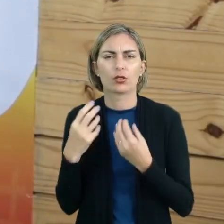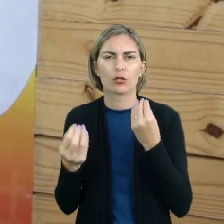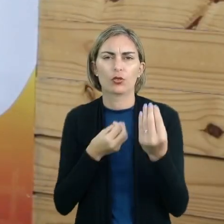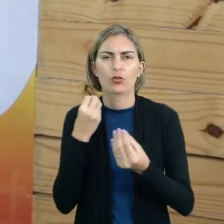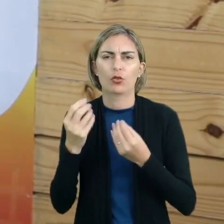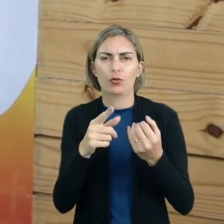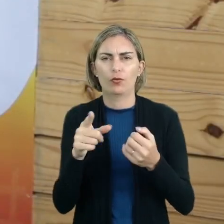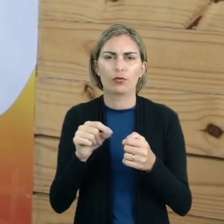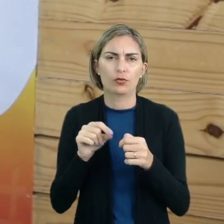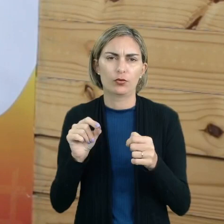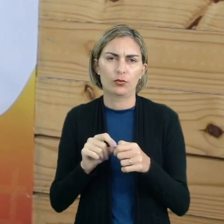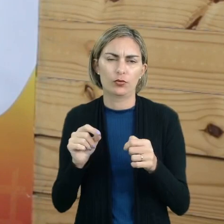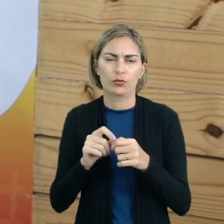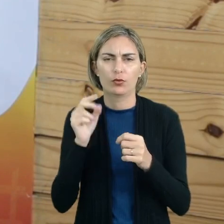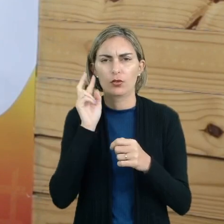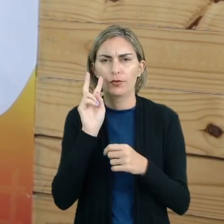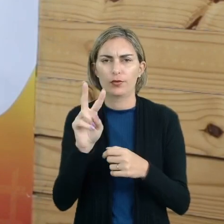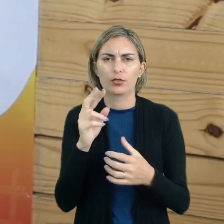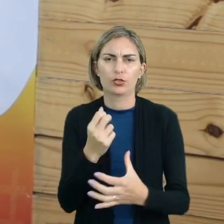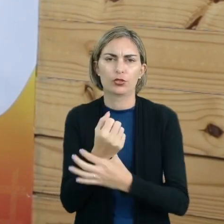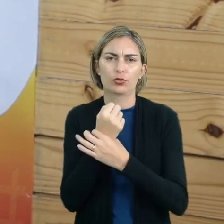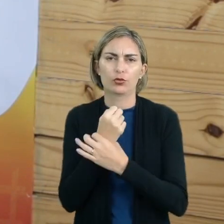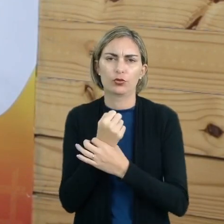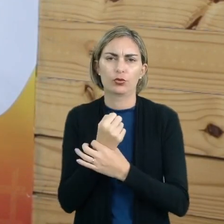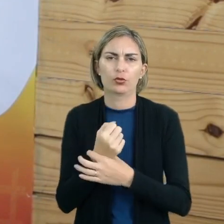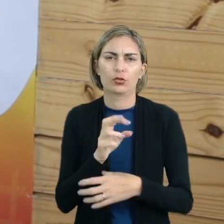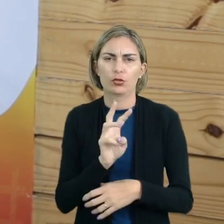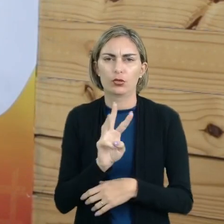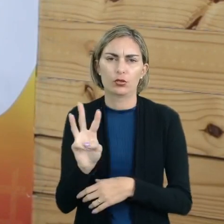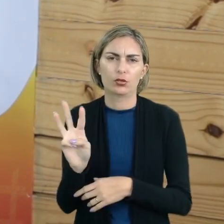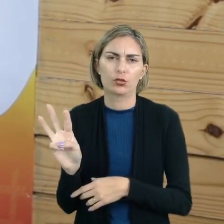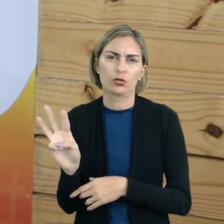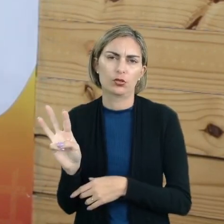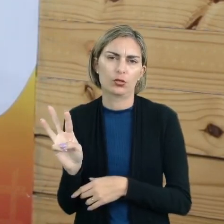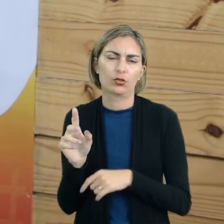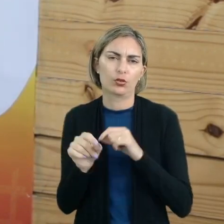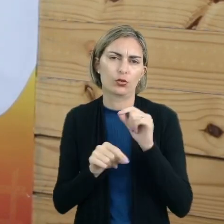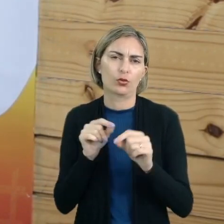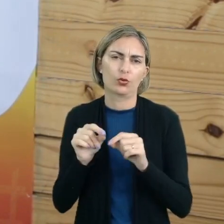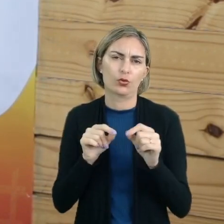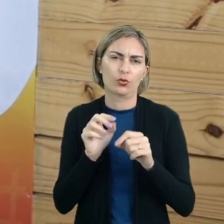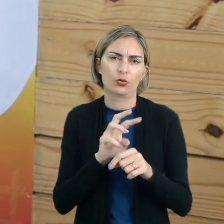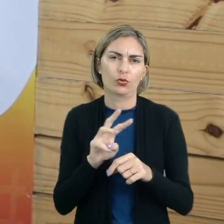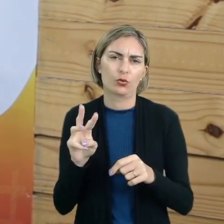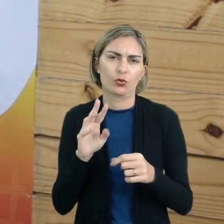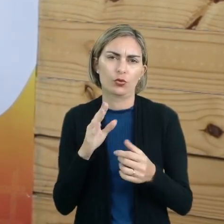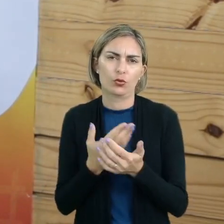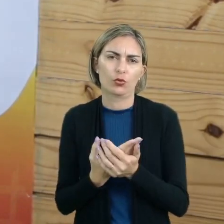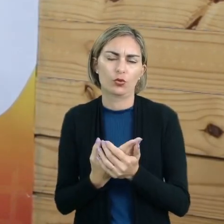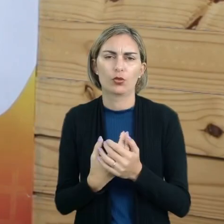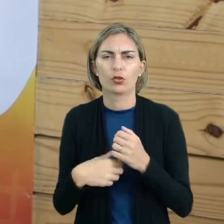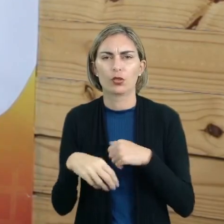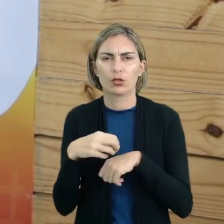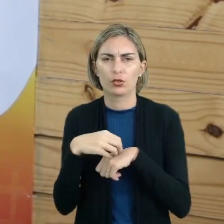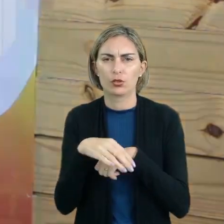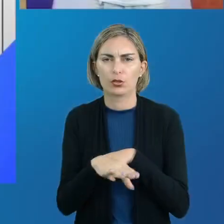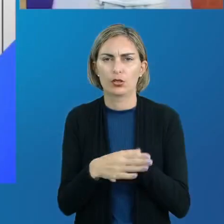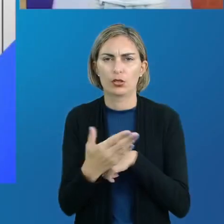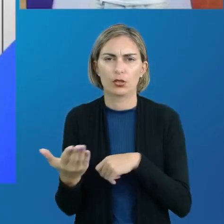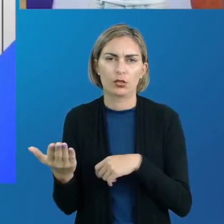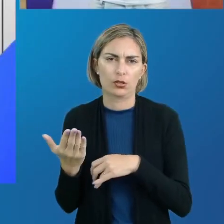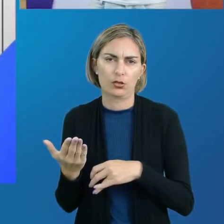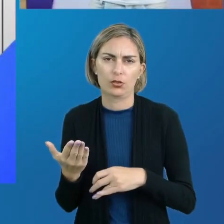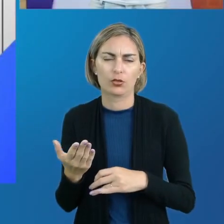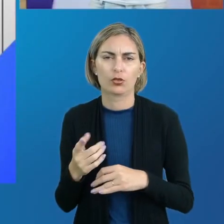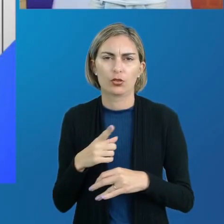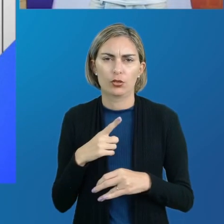você pode aí ver a questão da segurança do site, ver a questão de que o site ele tem confiabilidade, de que ele traz a credibilidade